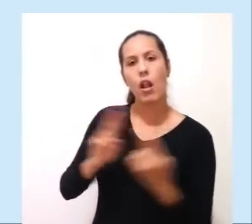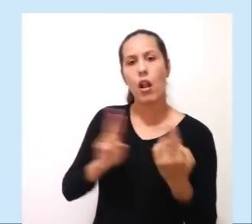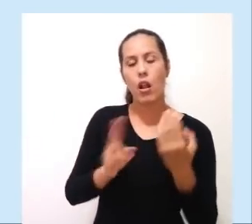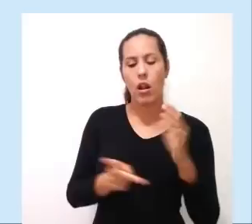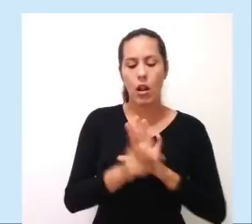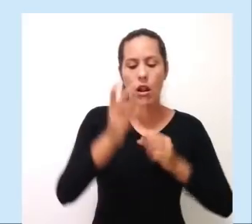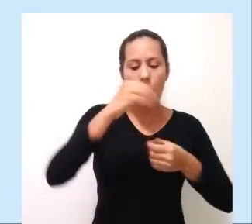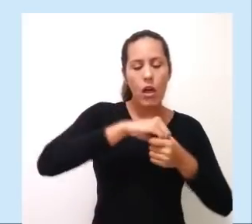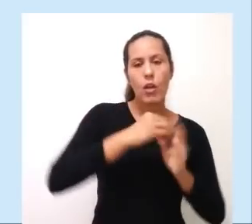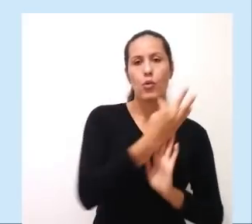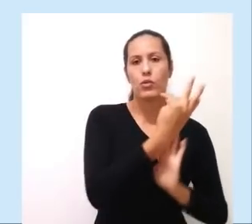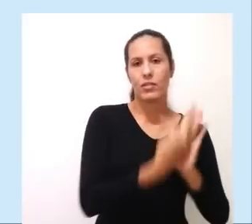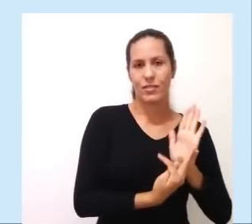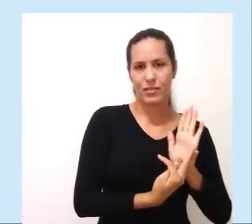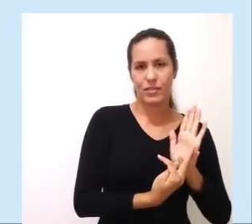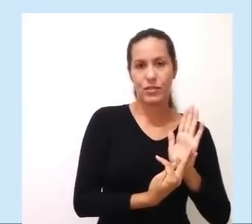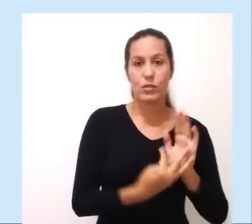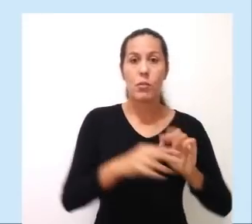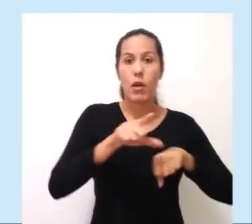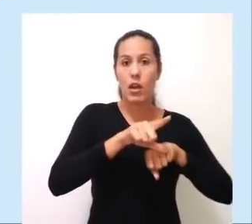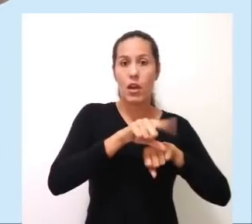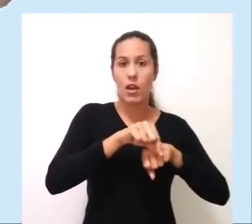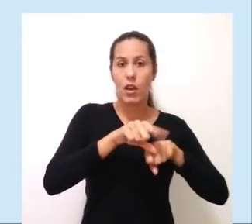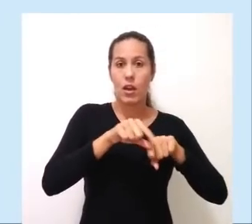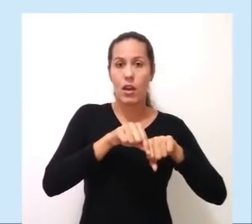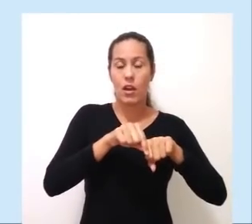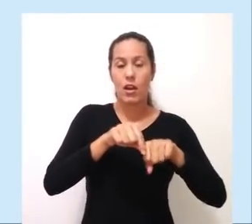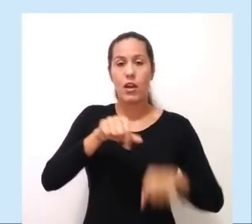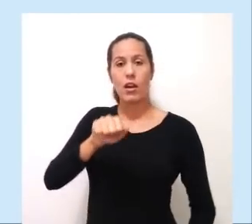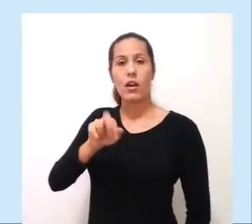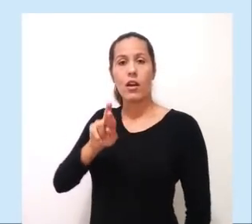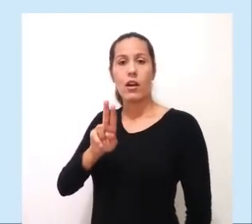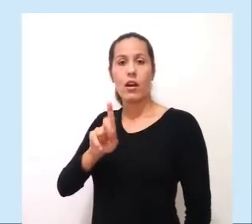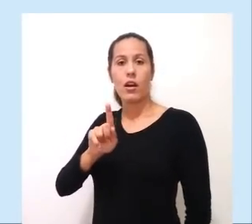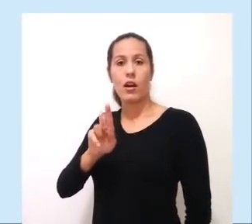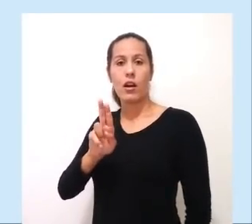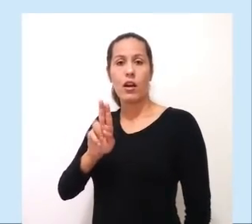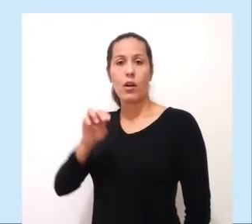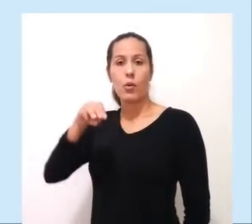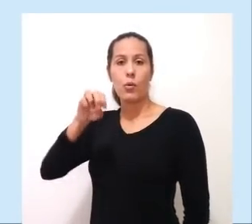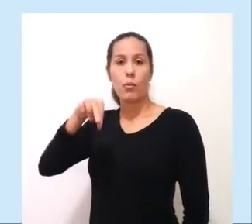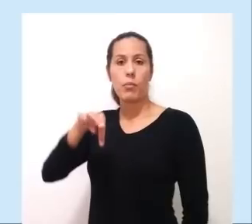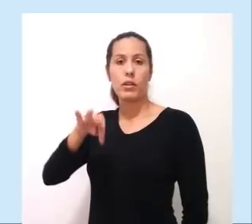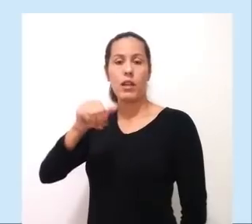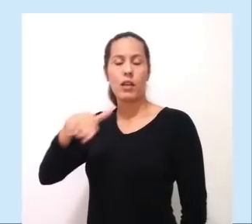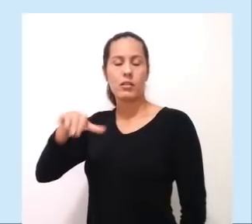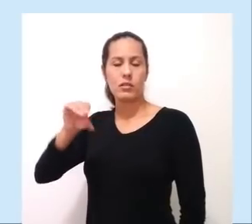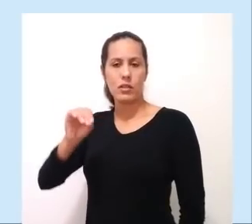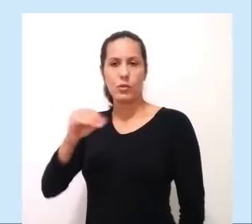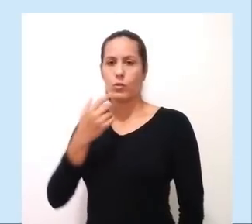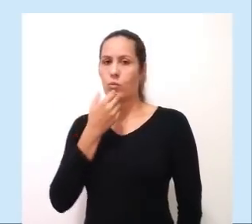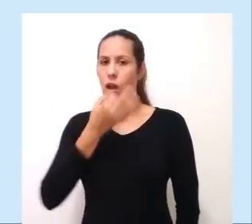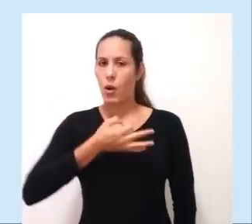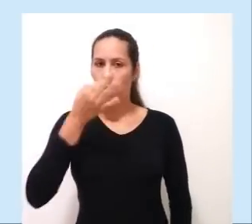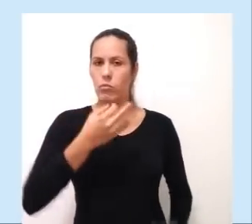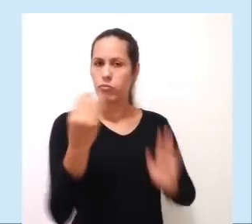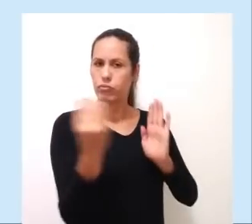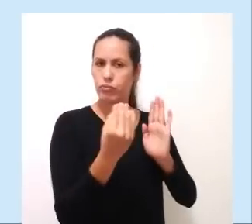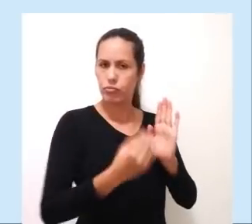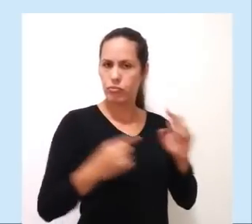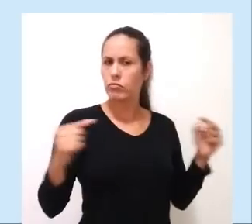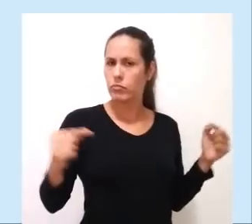do texto jornalístico, do verbo e a argumentação. Então é importante não conhecer só saber o que é o